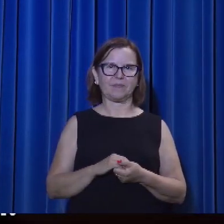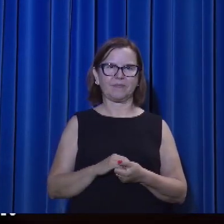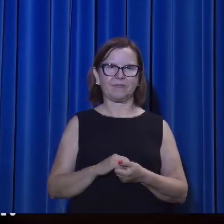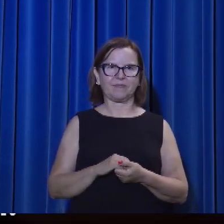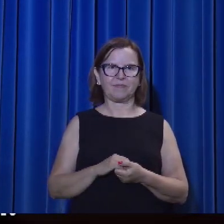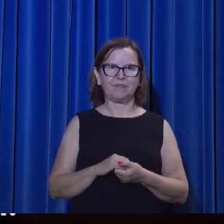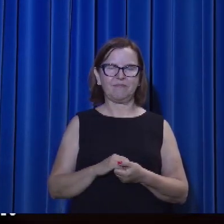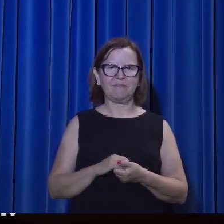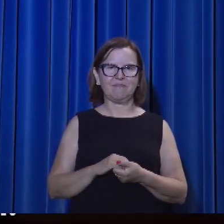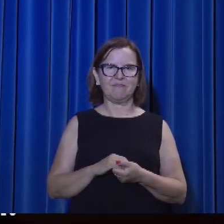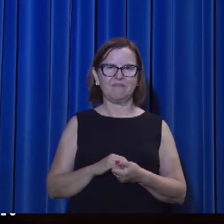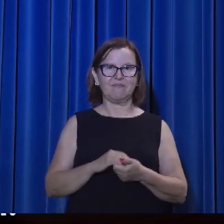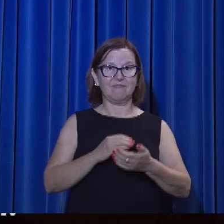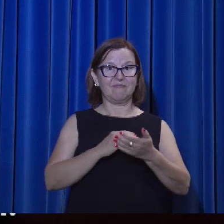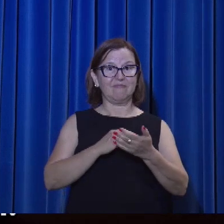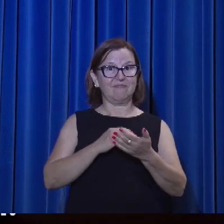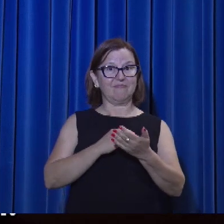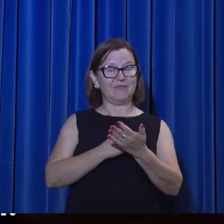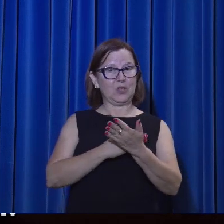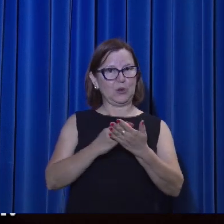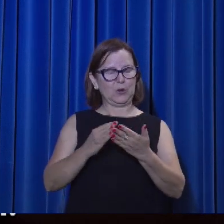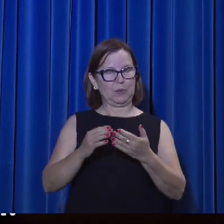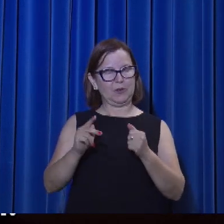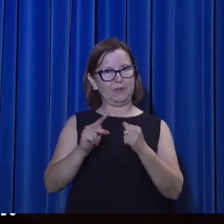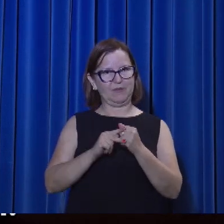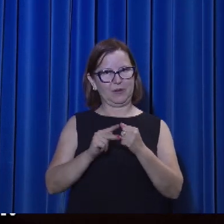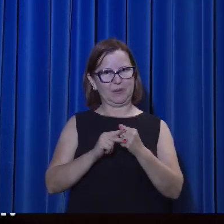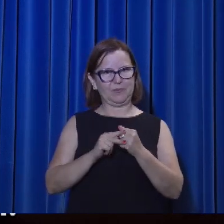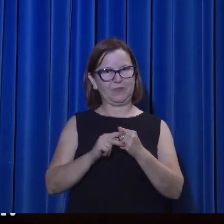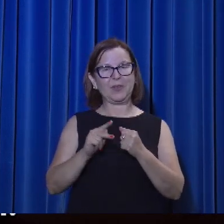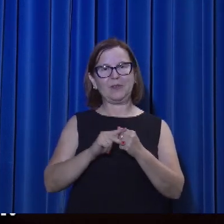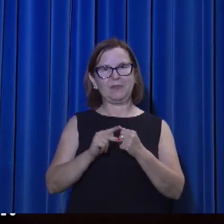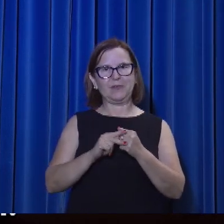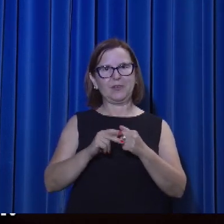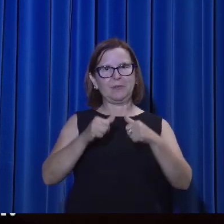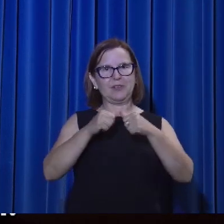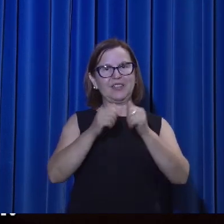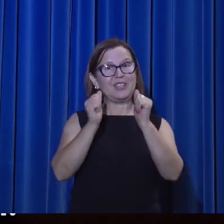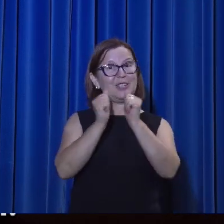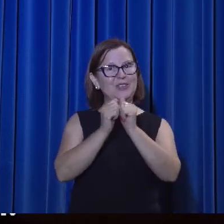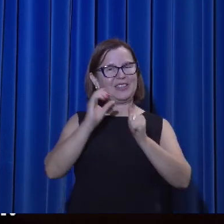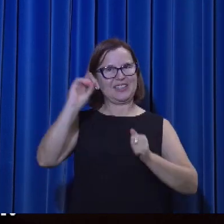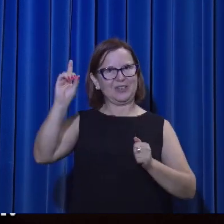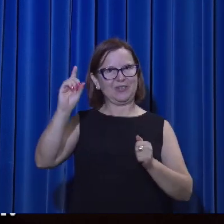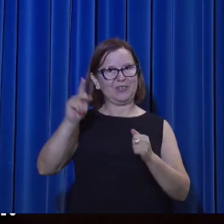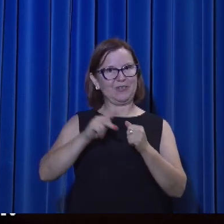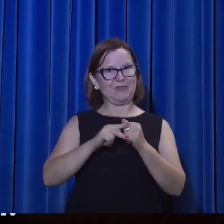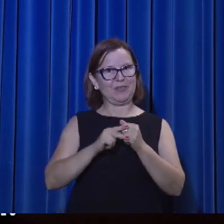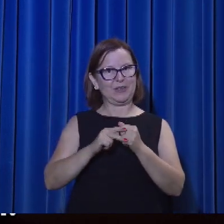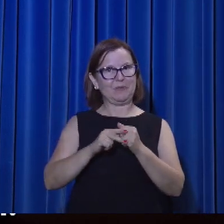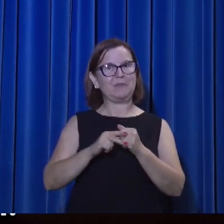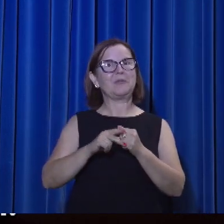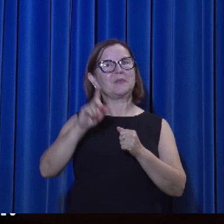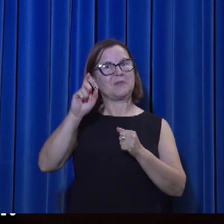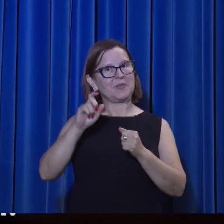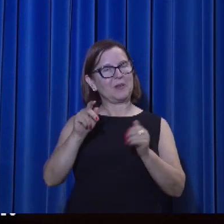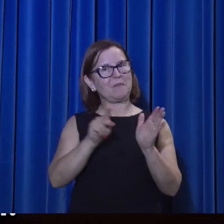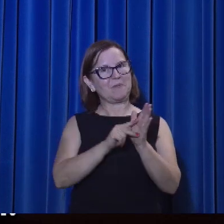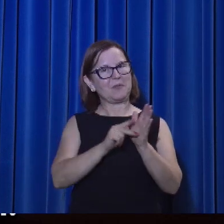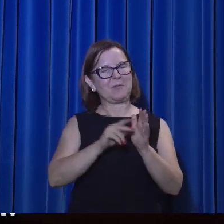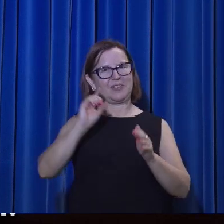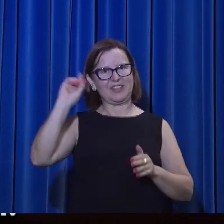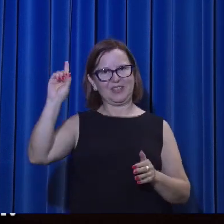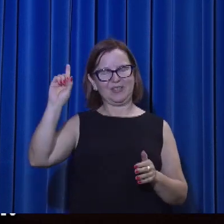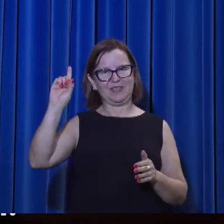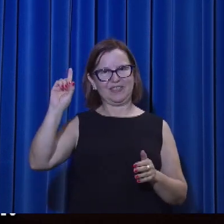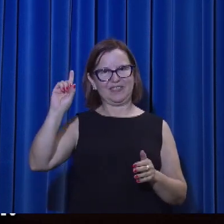No princípio era o Verbo, e o Verbo estava com Deus, e o Verbo era Deus. Ele